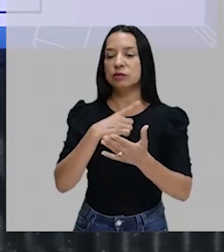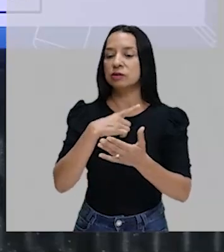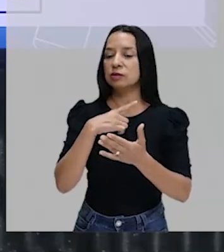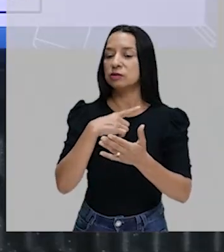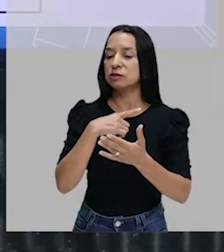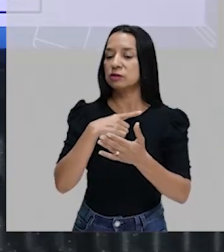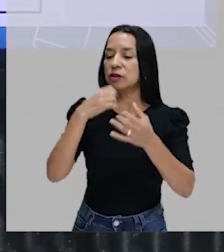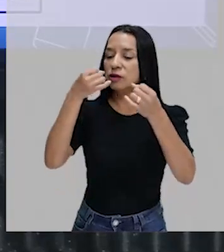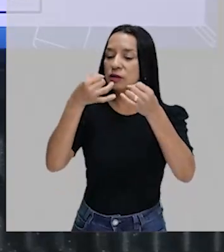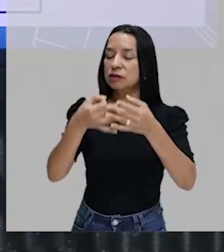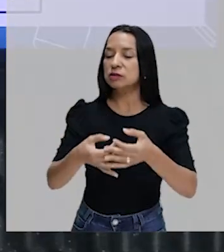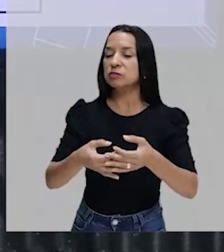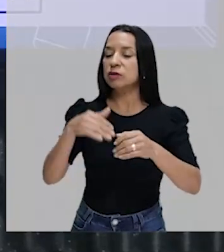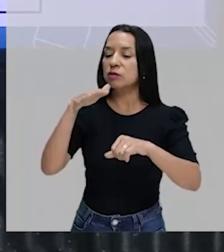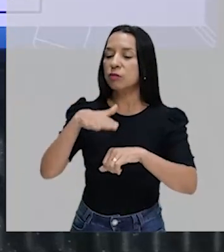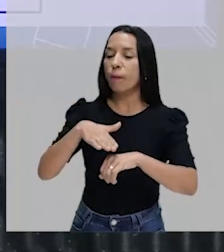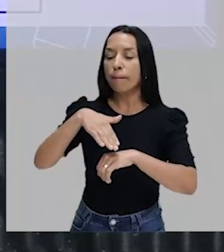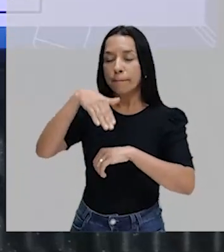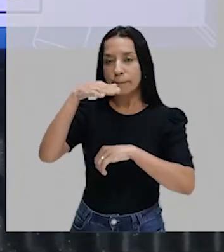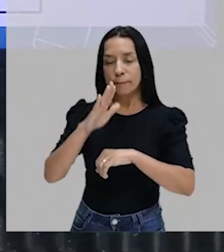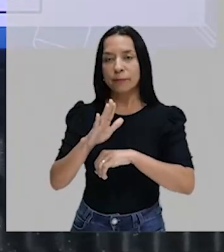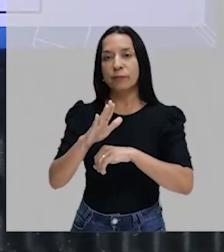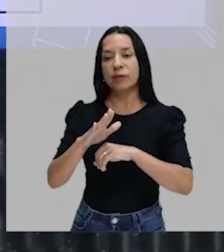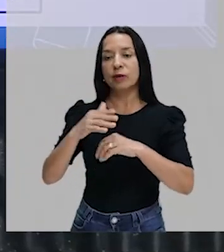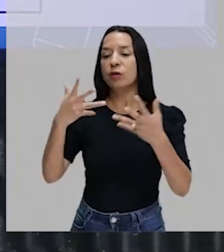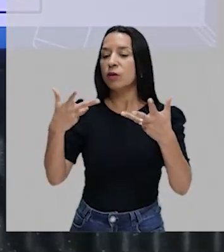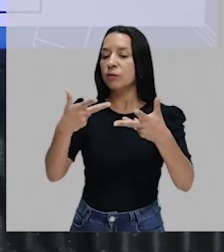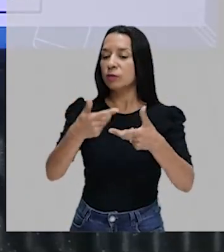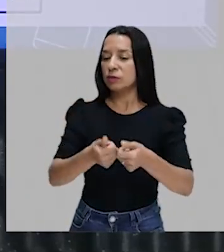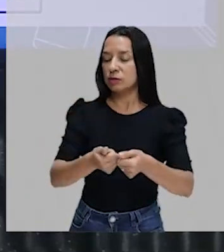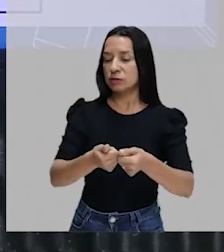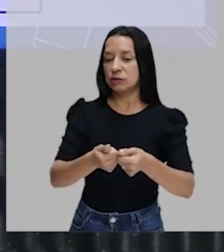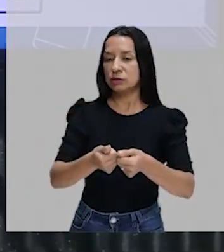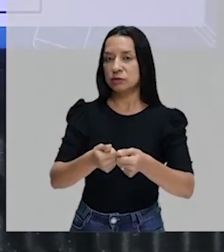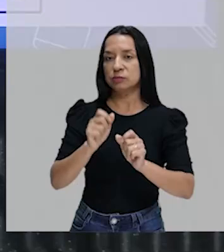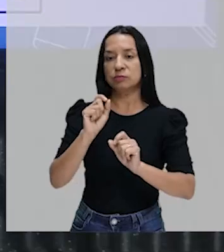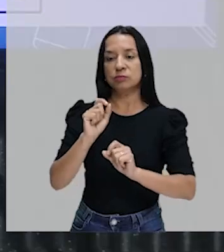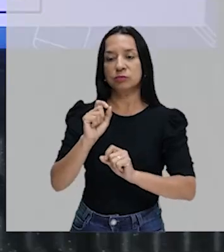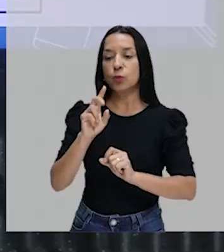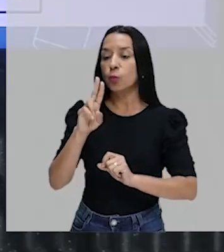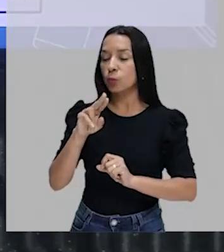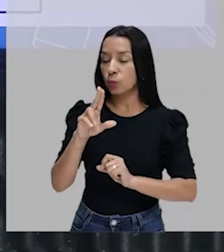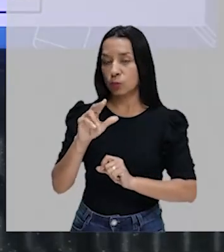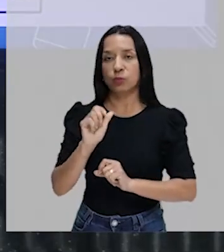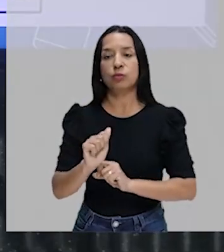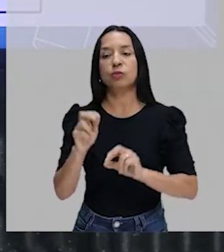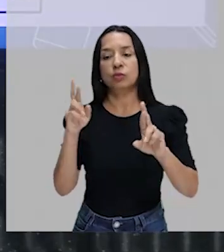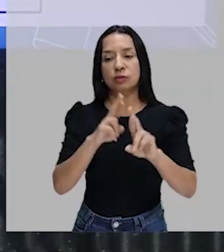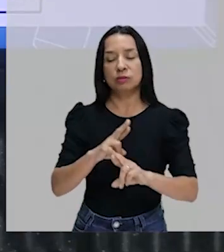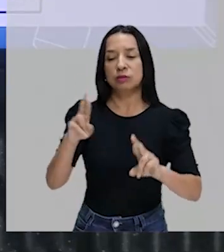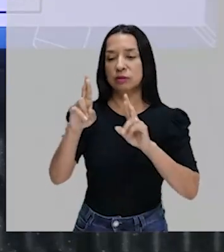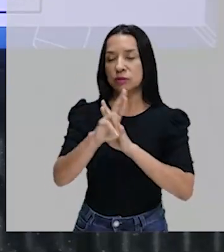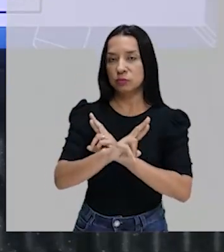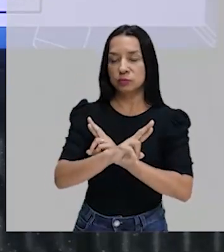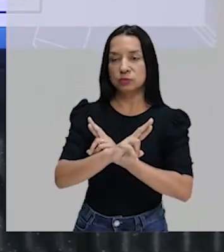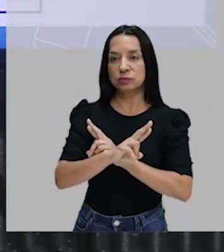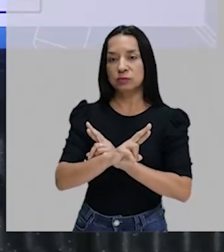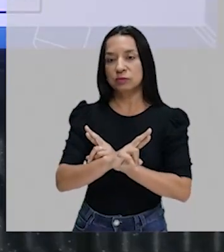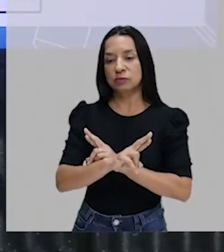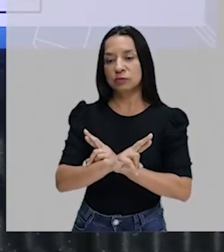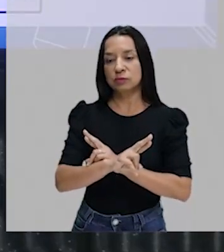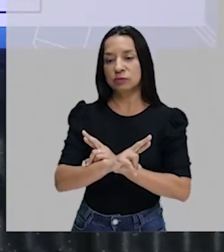melhor rendimento, de uma melhor capacidade, jamais eu estarei relacionando